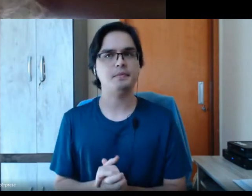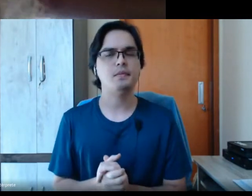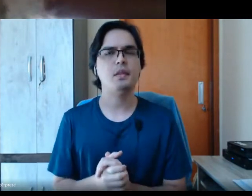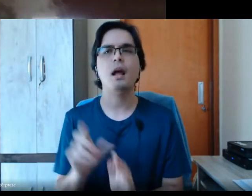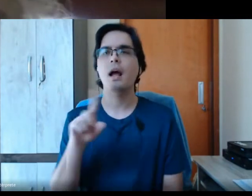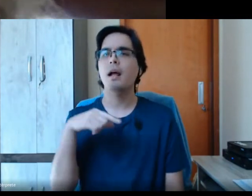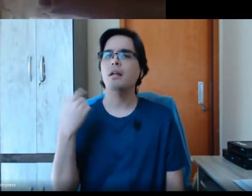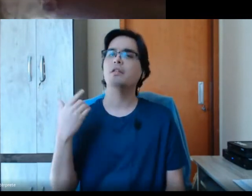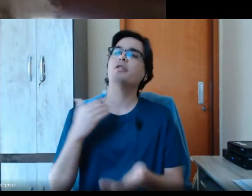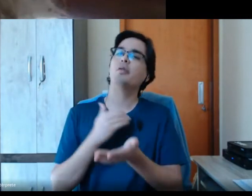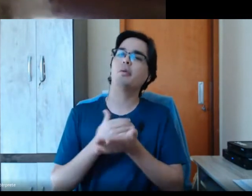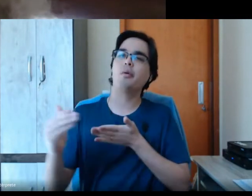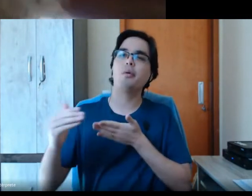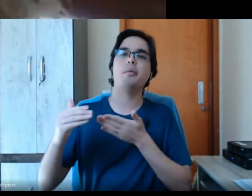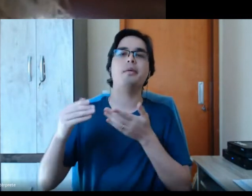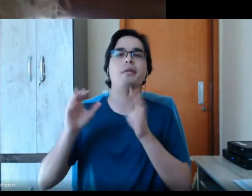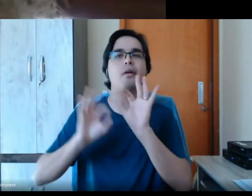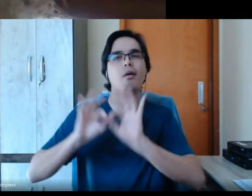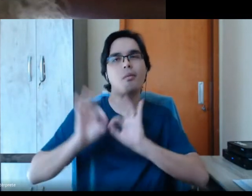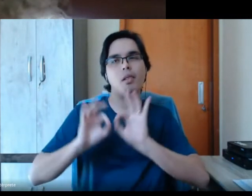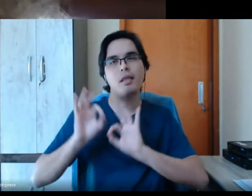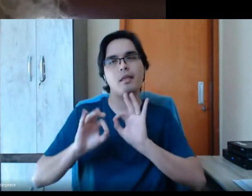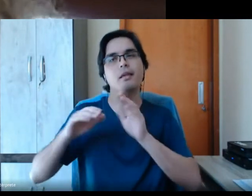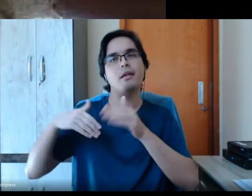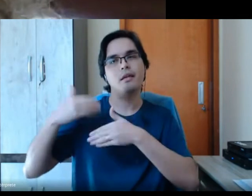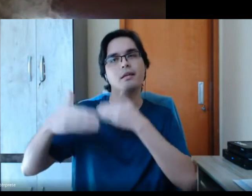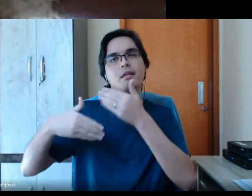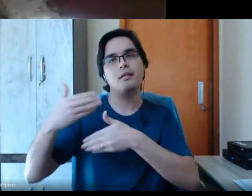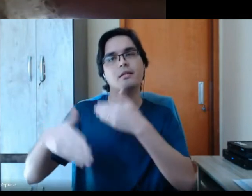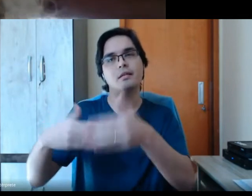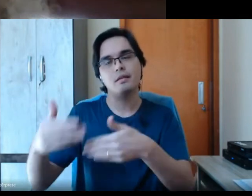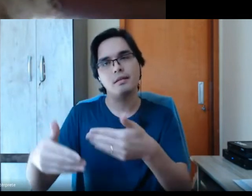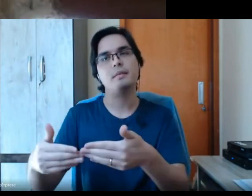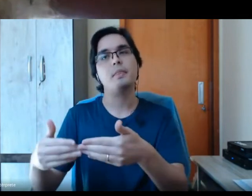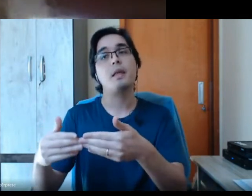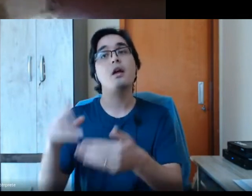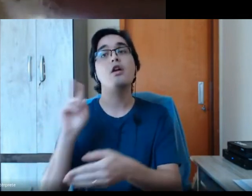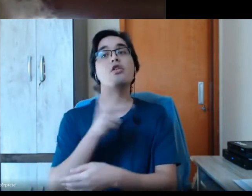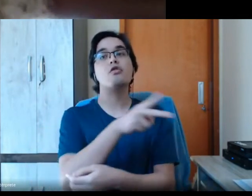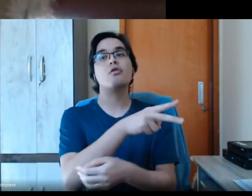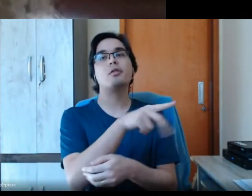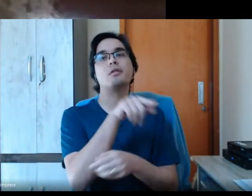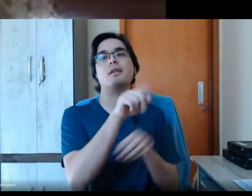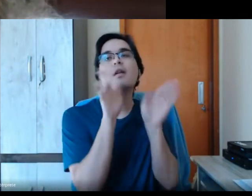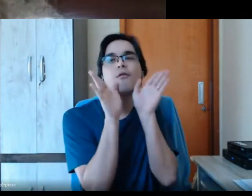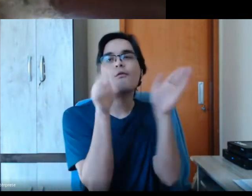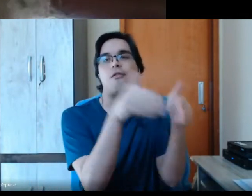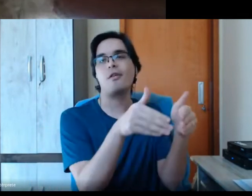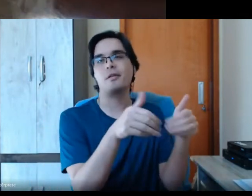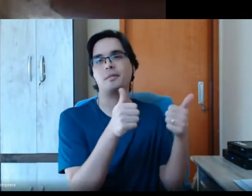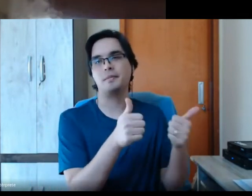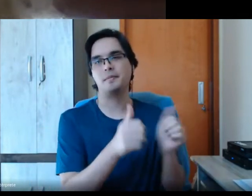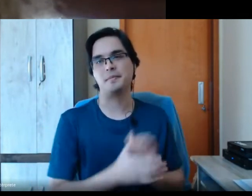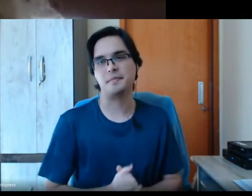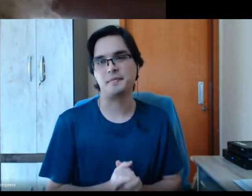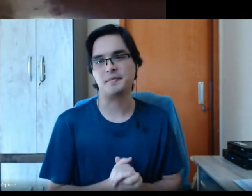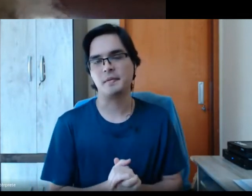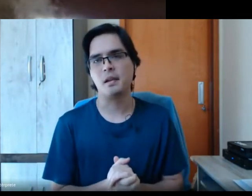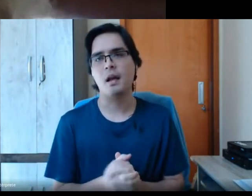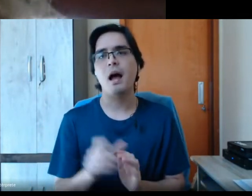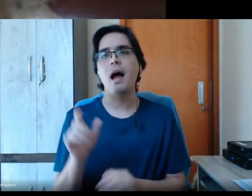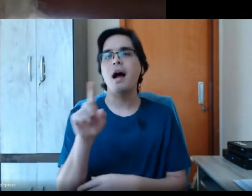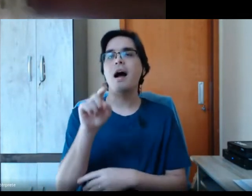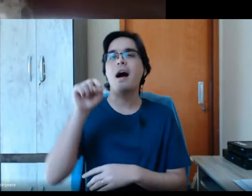e sugestões, e enfim, tudo aquilo que eu acho que é novo, inclusive, para a gente, né? Lembrando que talvez a gente não